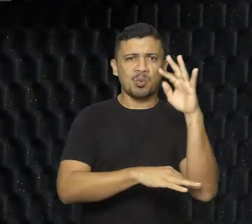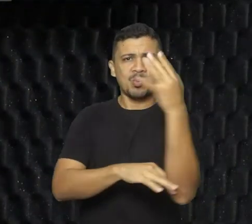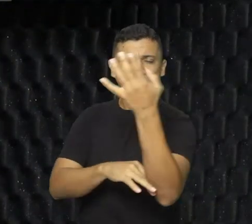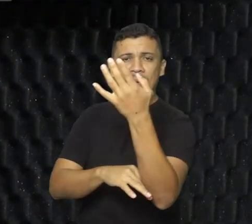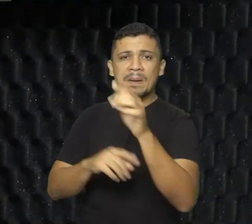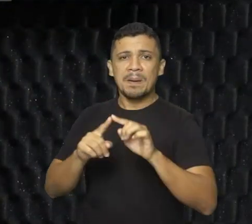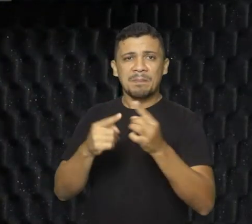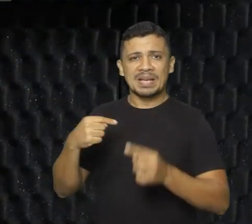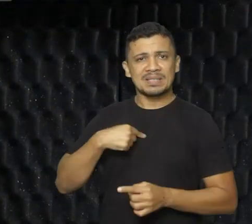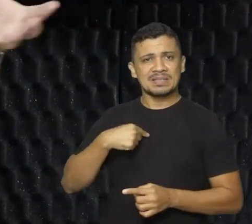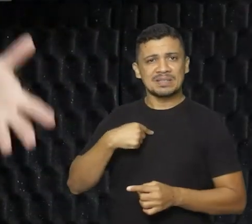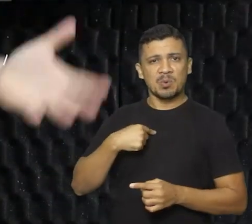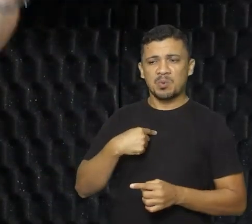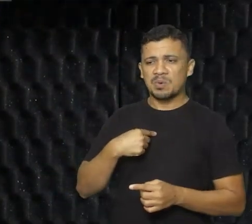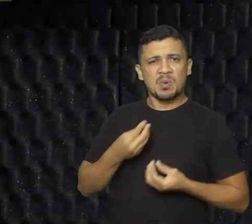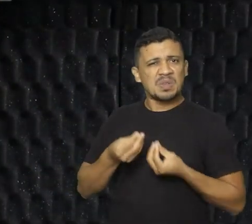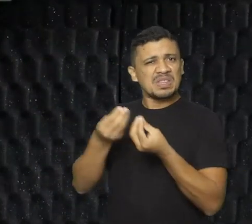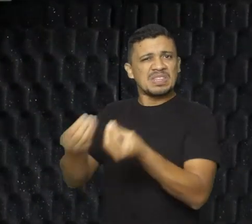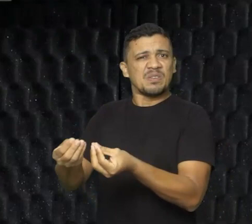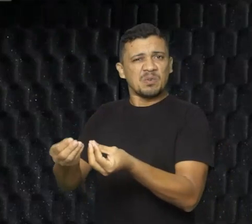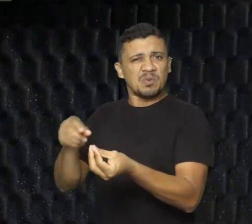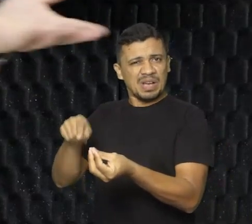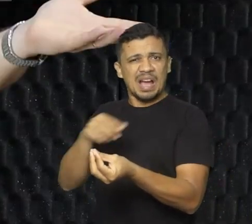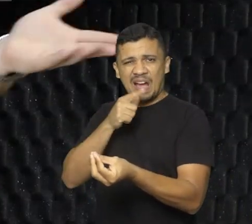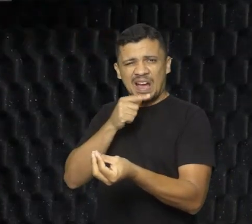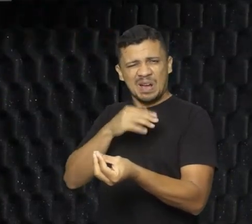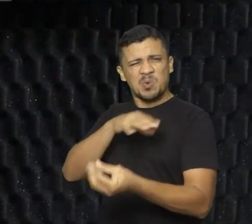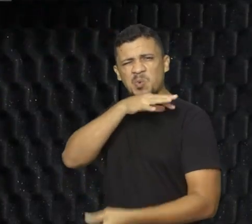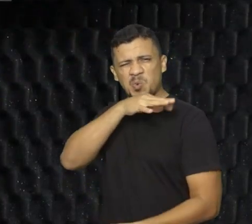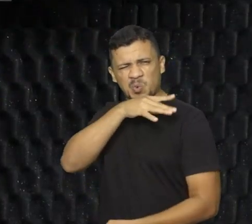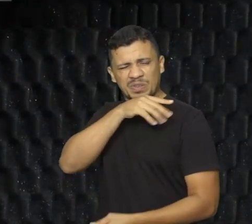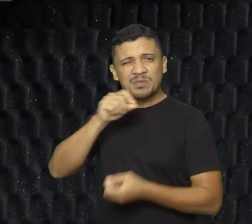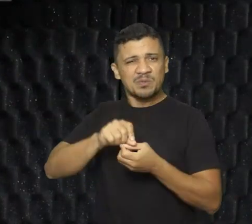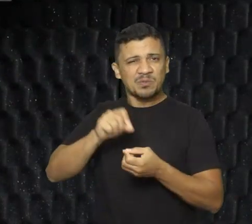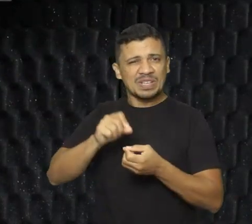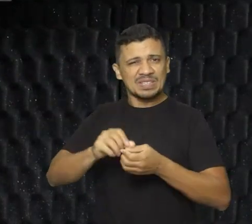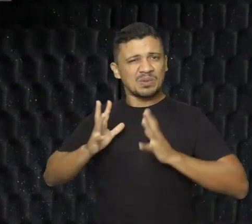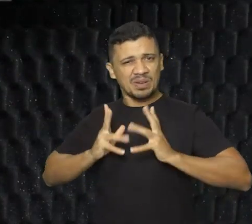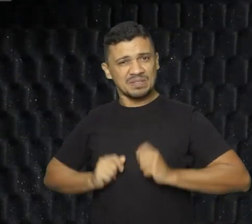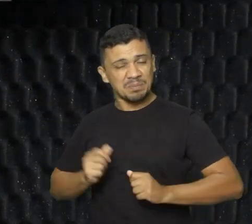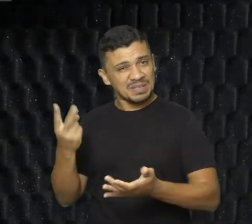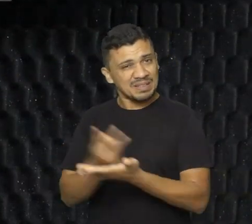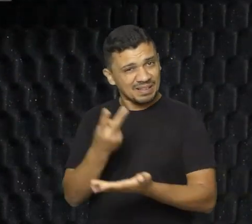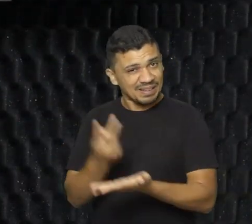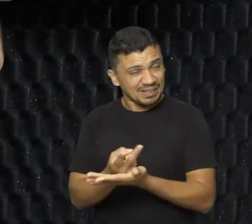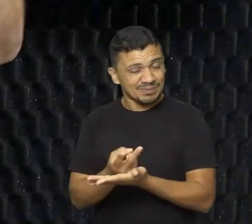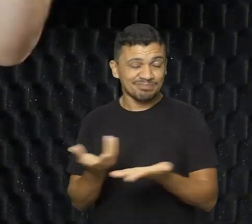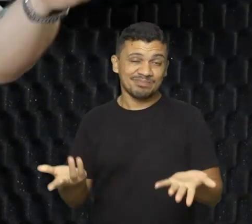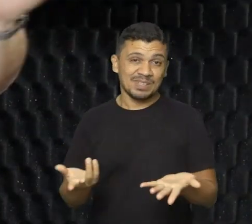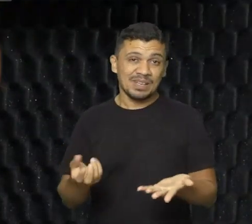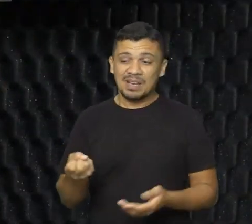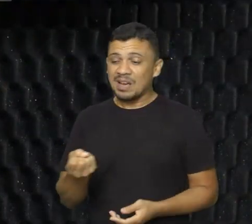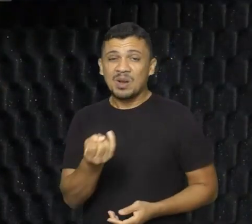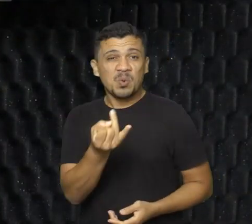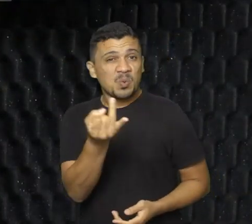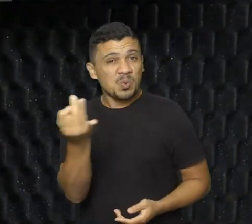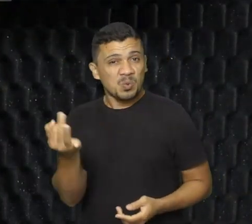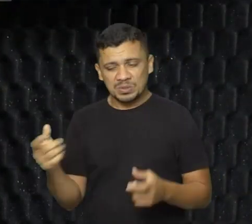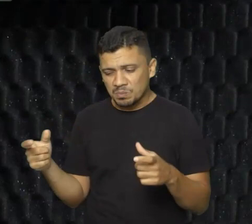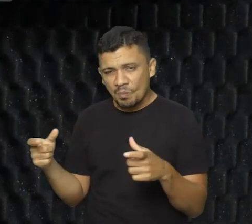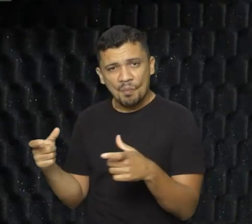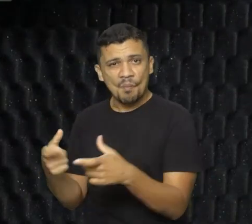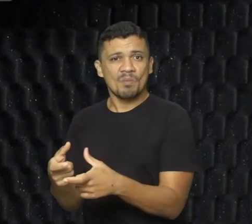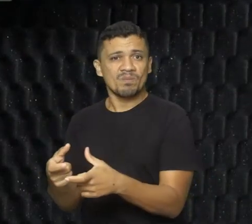ela na mesma qualidade que eu a recebi, fazendo tratamento adequado, infelizmente eu reduzo a quantidade de água